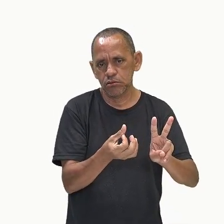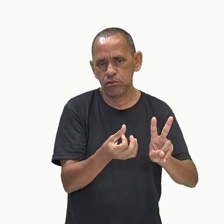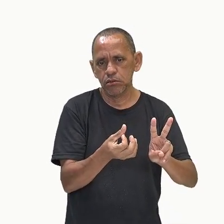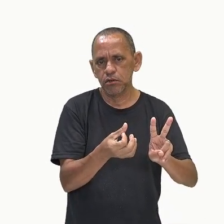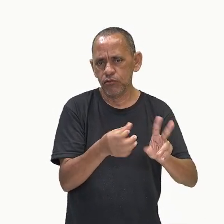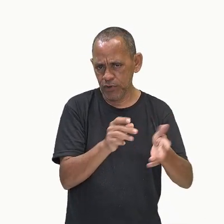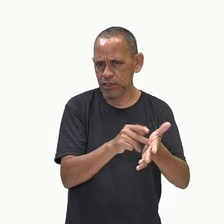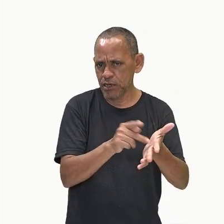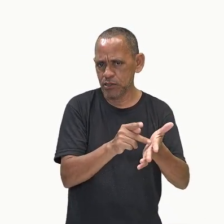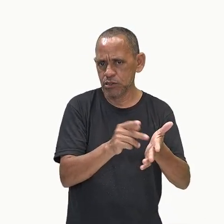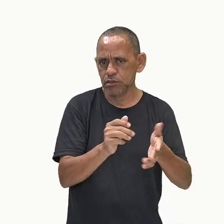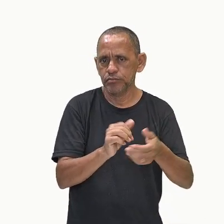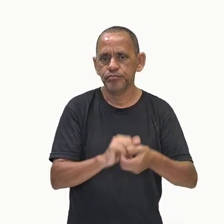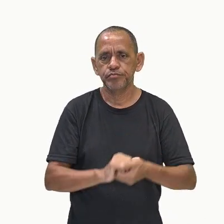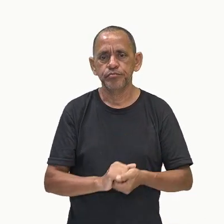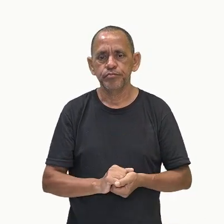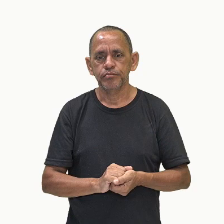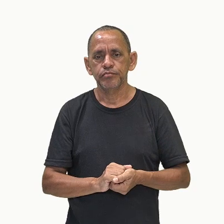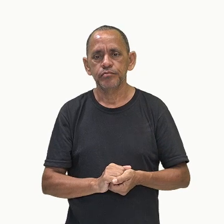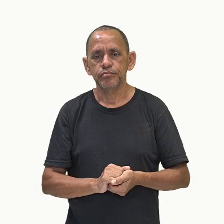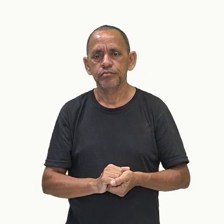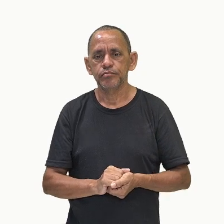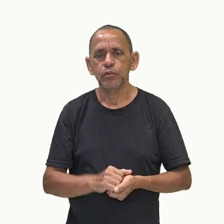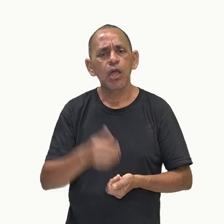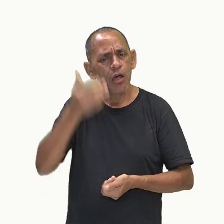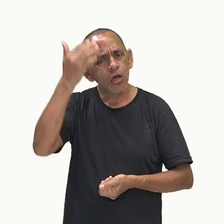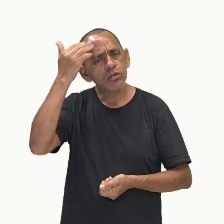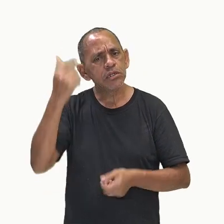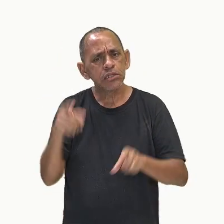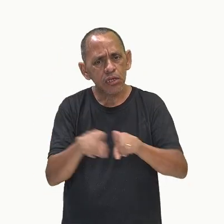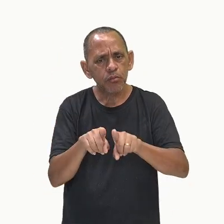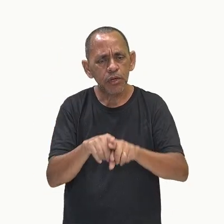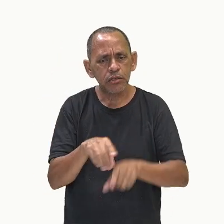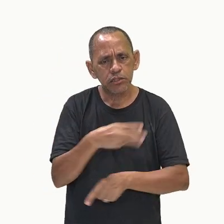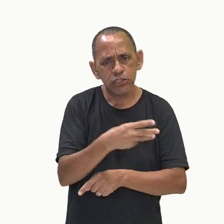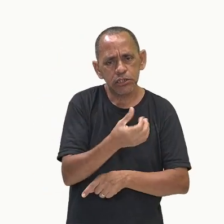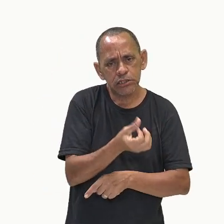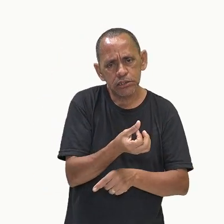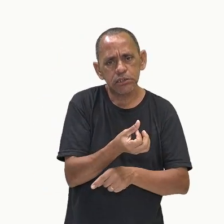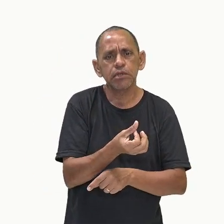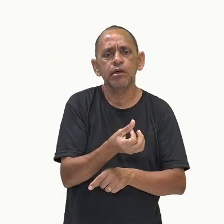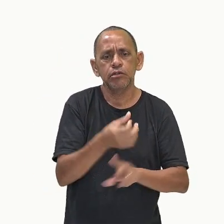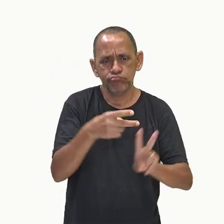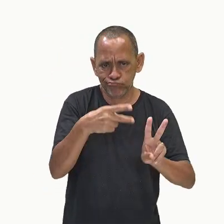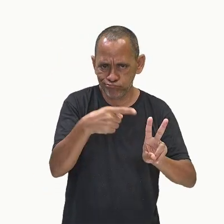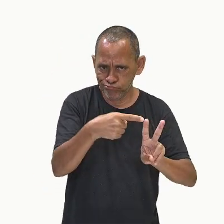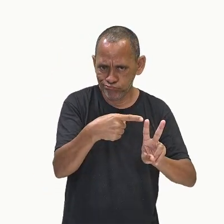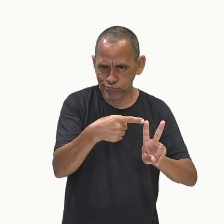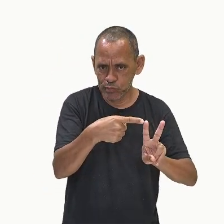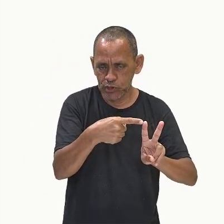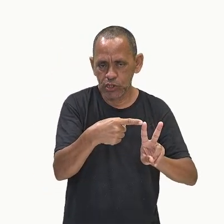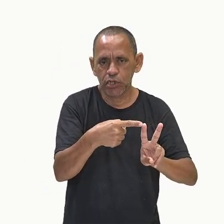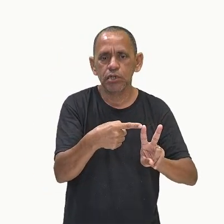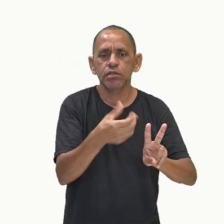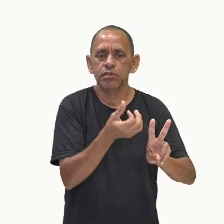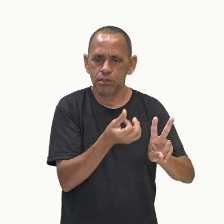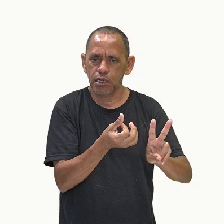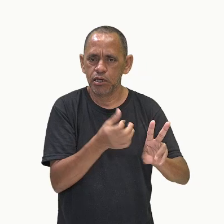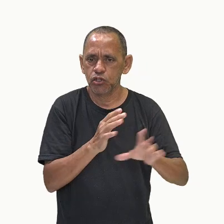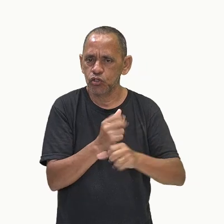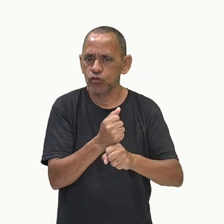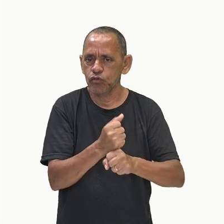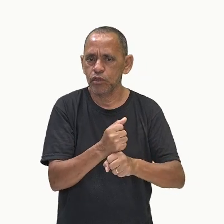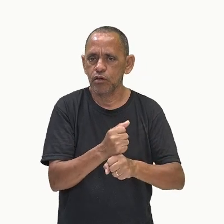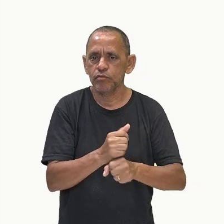é elevar ao quadrado. Porque eu sei que raiz quadrada de 36 é 6. O raiz de 45 ninguém vai mexer, porque a gente está